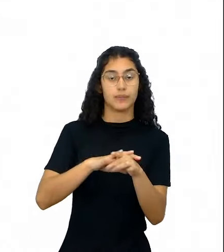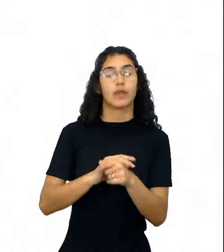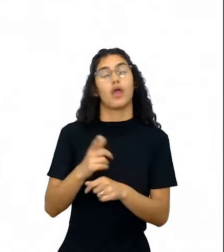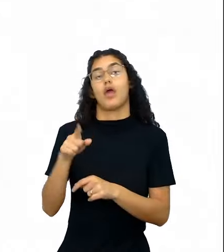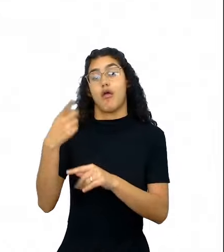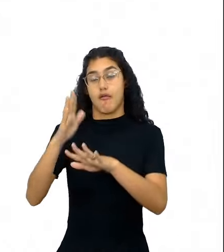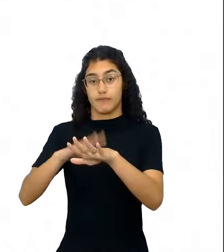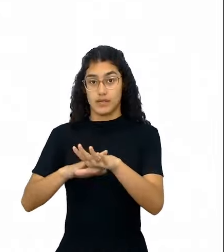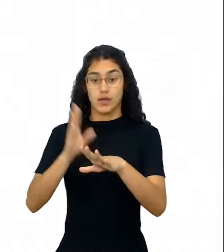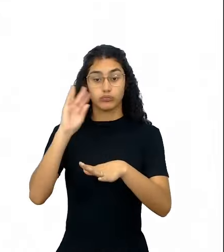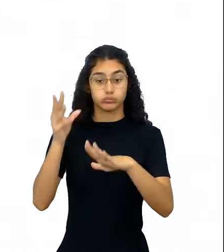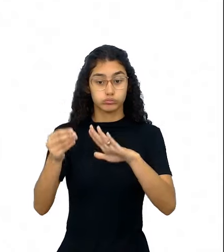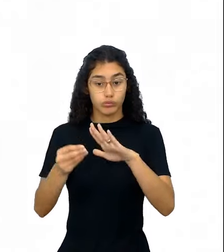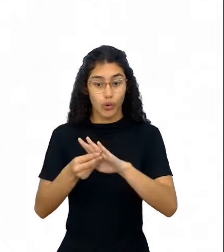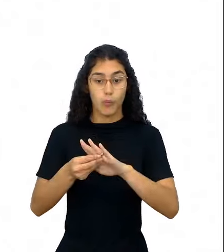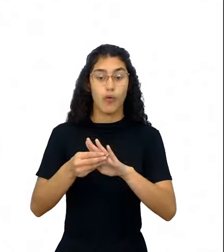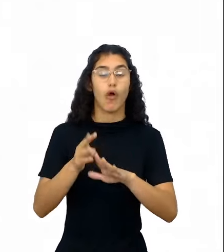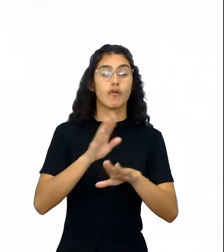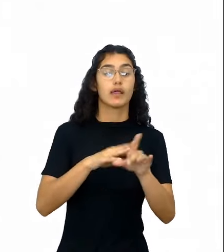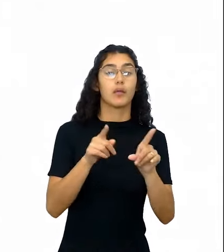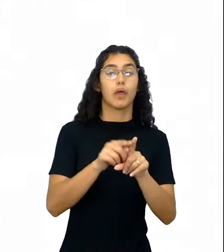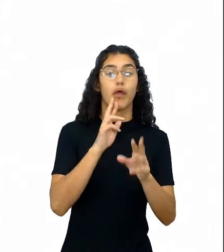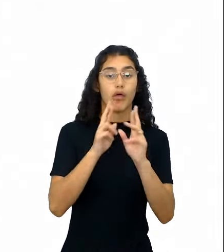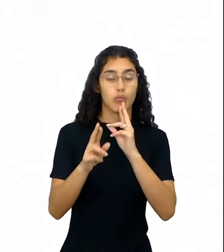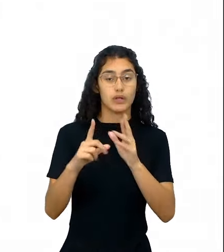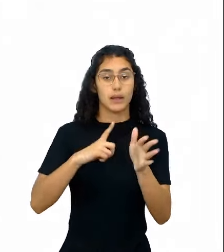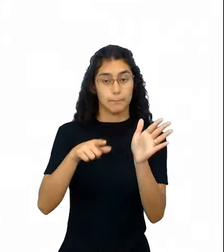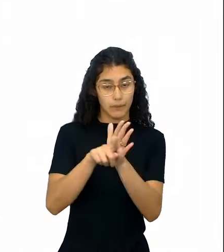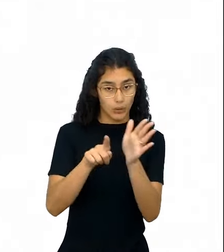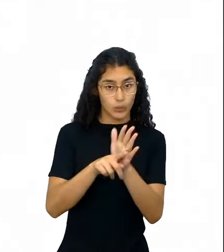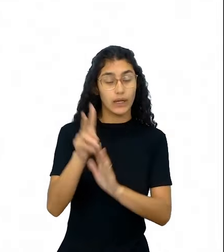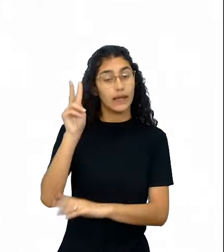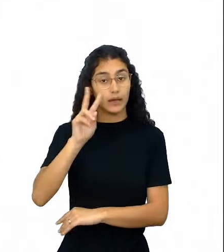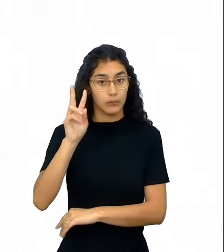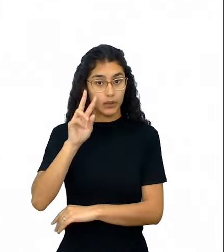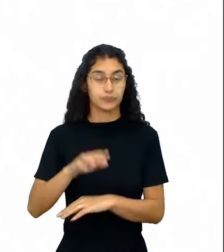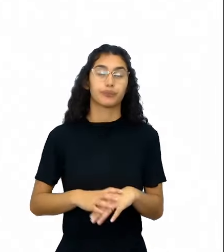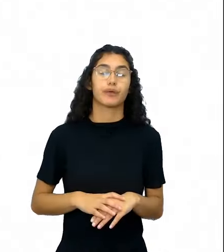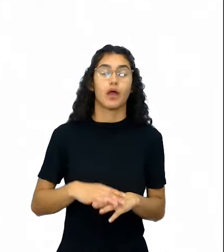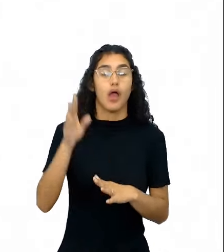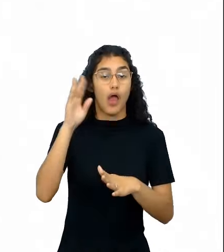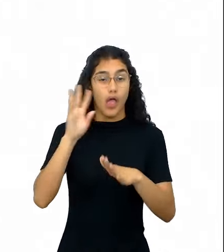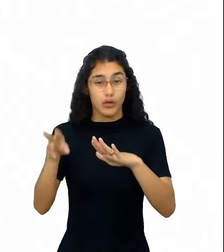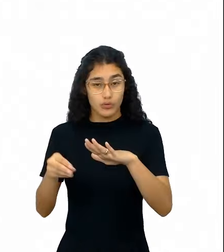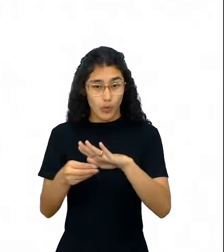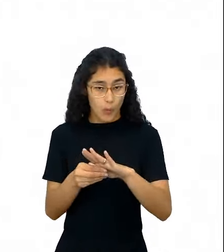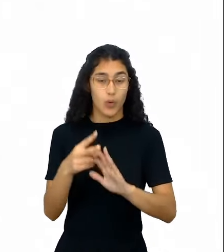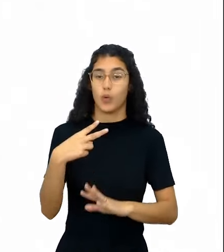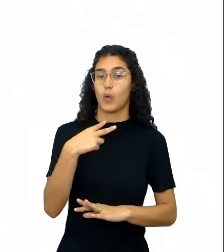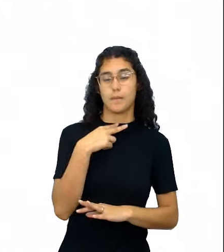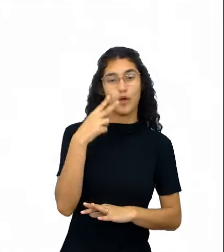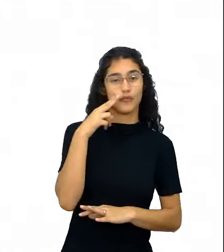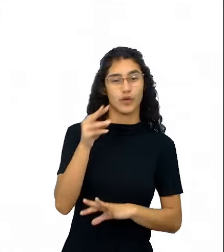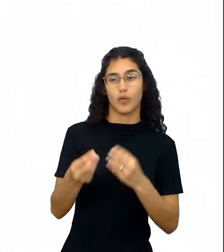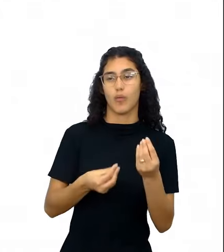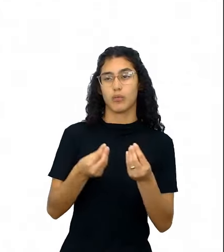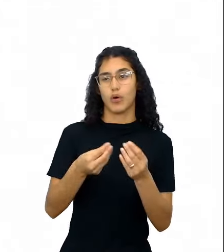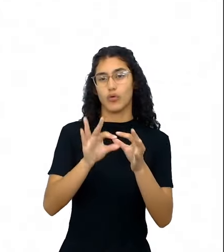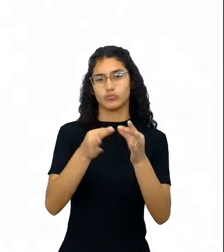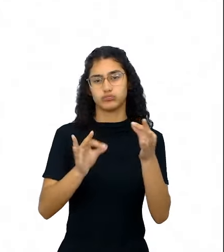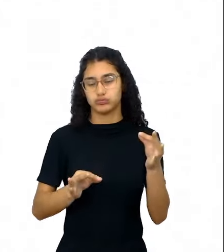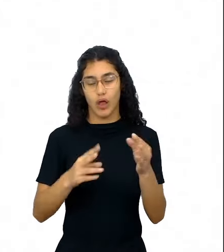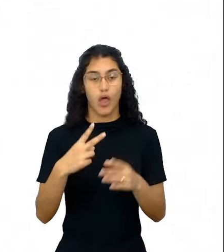resumos, formulação de respostas às perguntas, sempre lembrando, gente, a elaboração de resumo, ela não pode ser vista como algo inócuo,